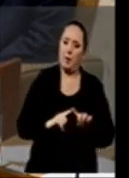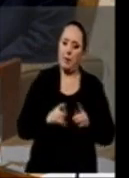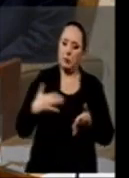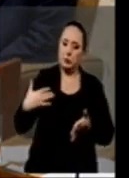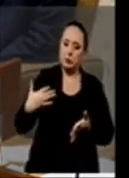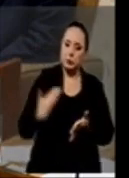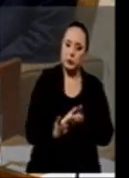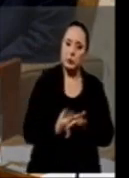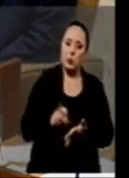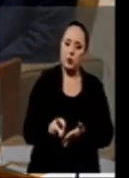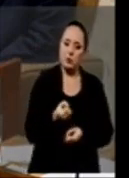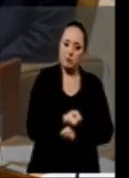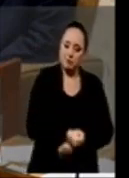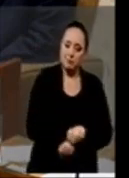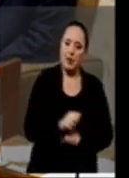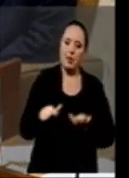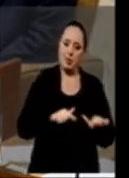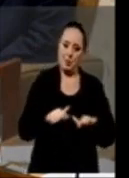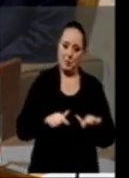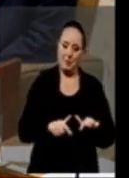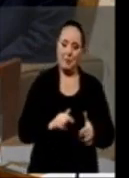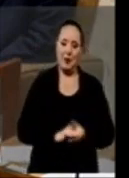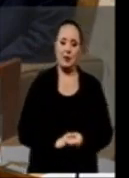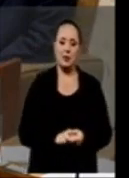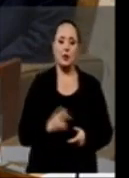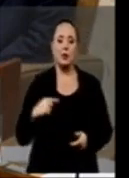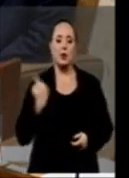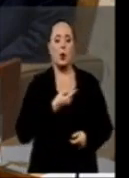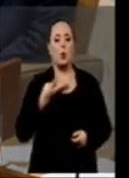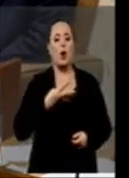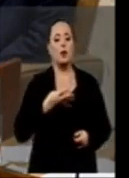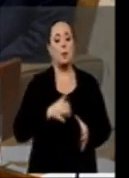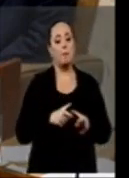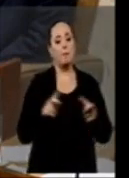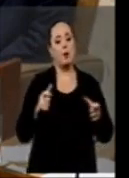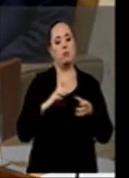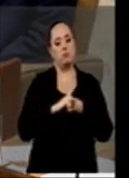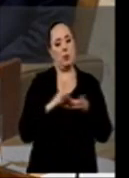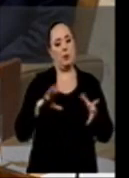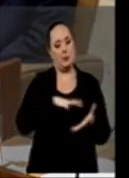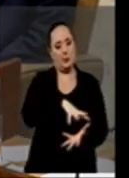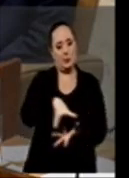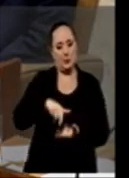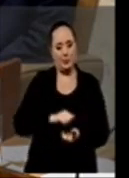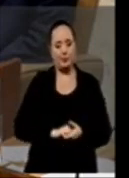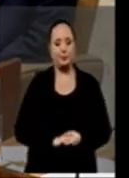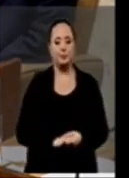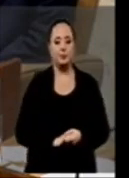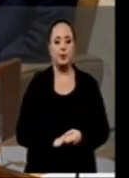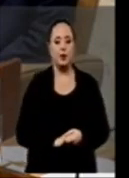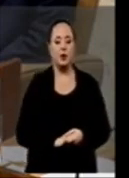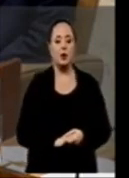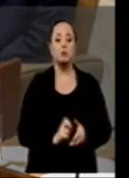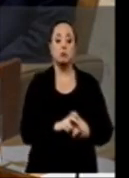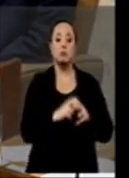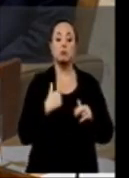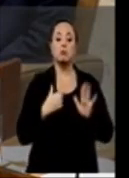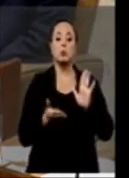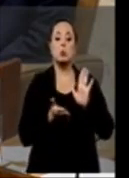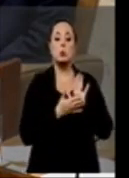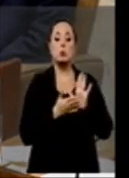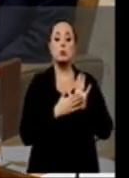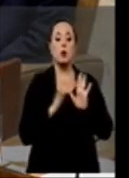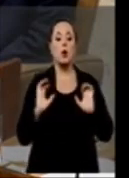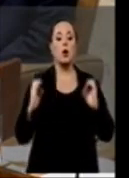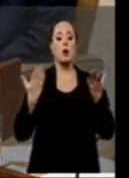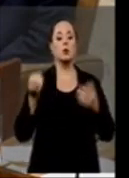continental a quarta maior democracia do mundo por isso vem propondo a celebração de